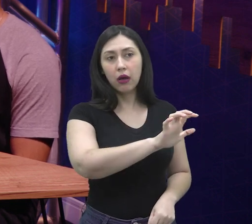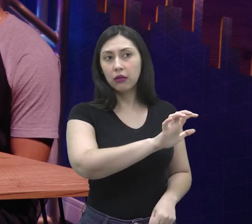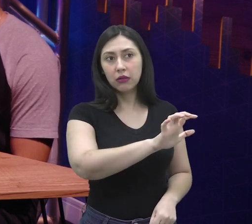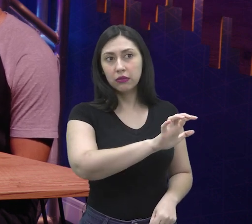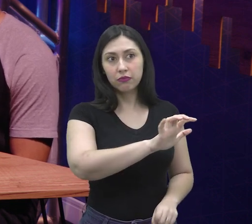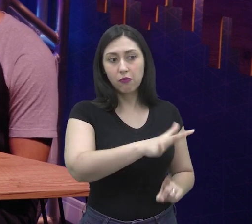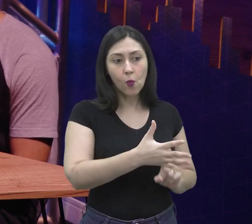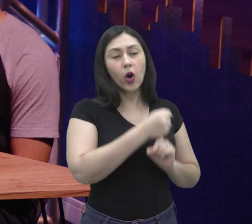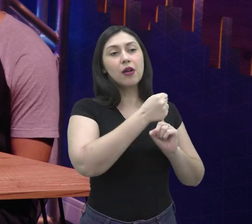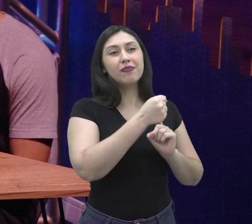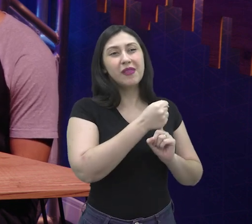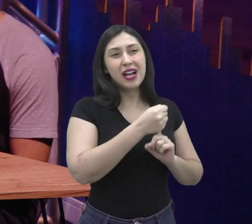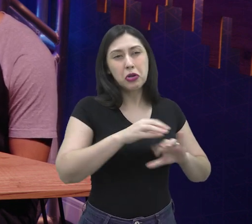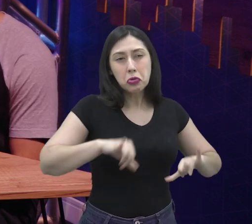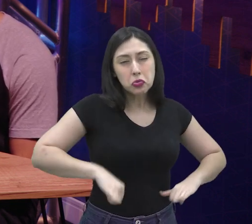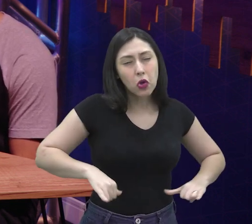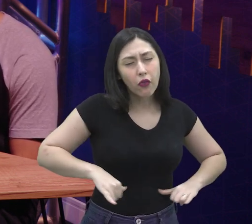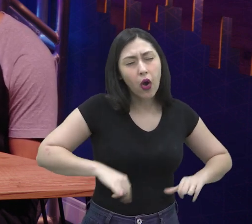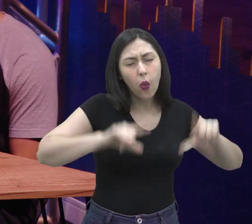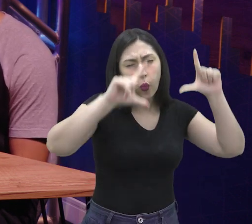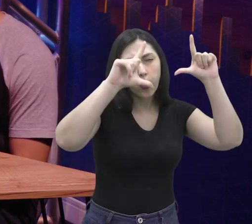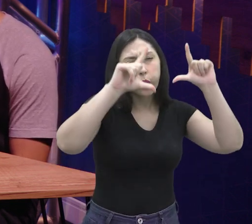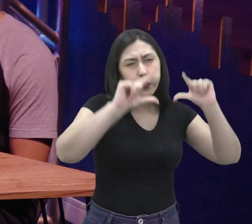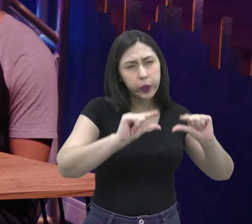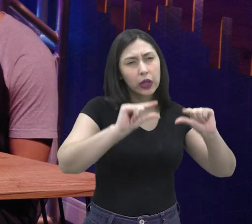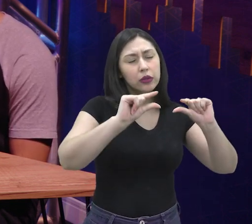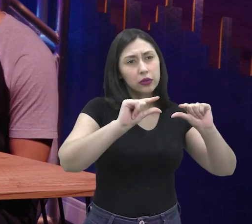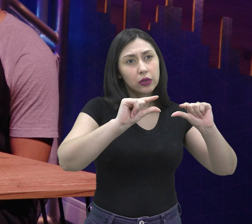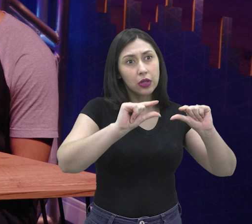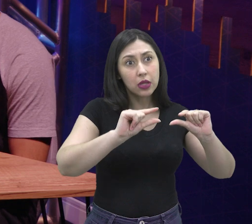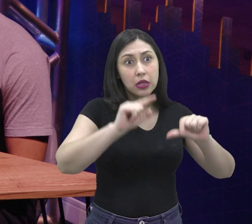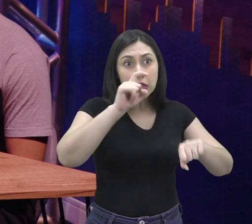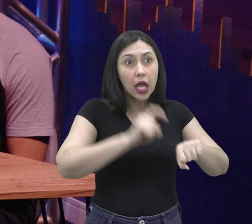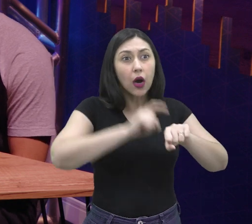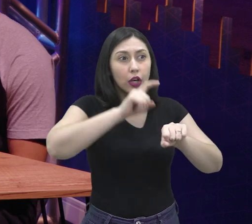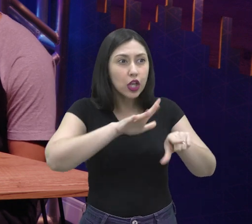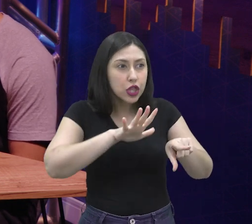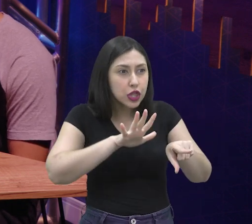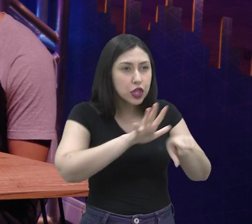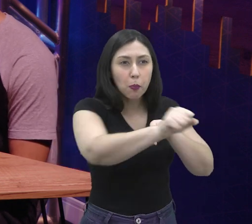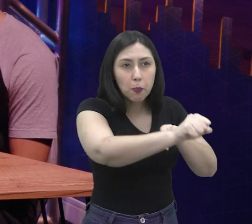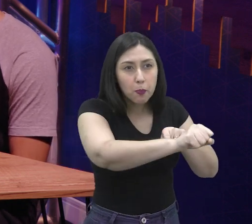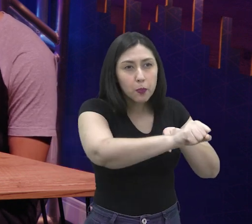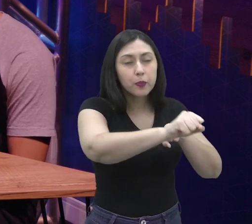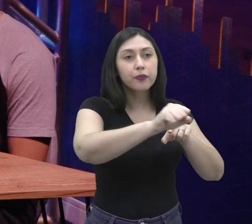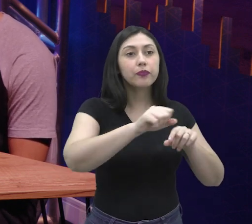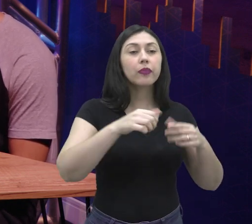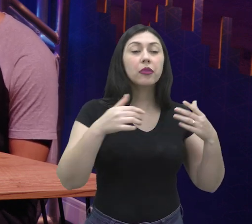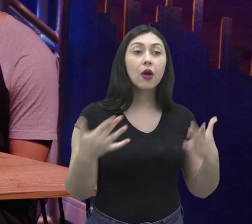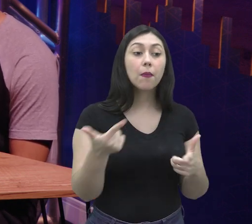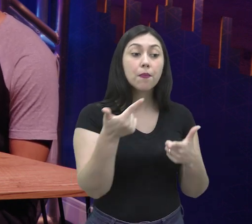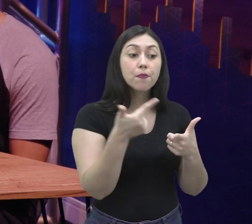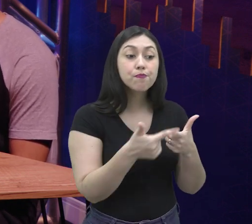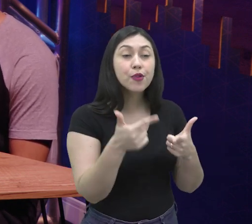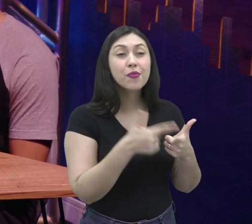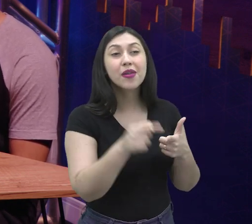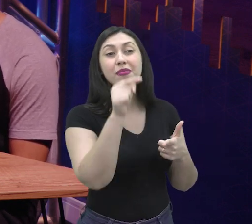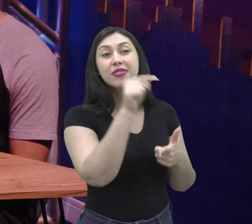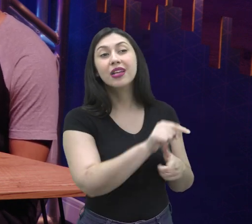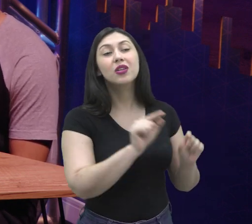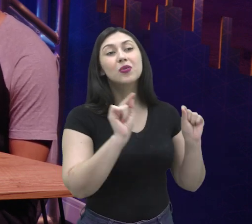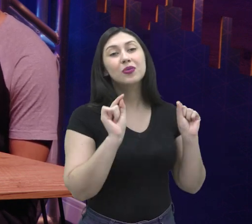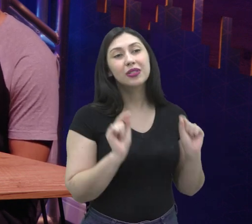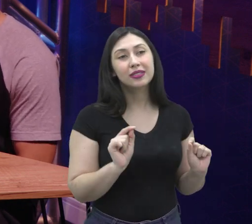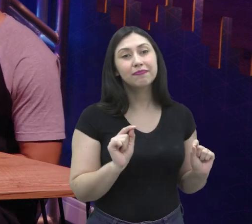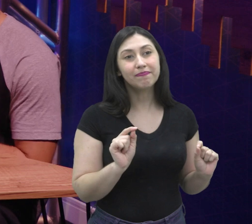que as presas têm, para não sofrer tanto quando eles são pegos por predadores. Então, ele falou, olha, o problema desse gambá aqui maior